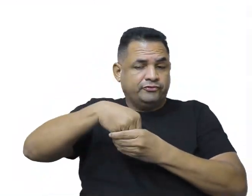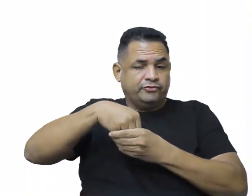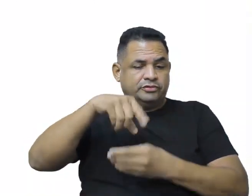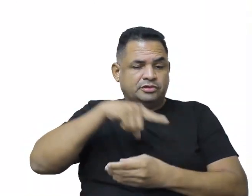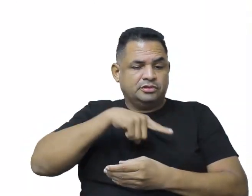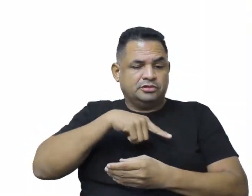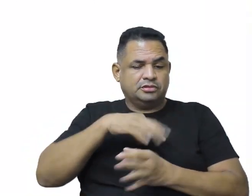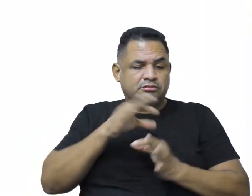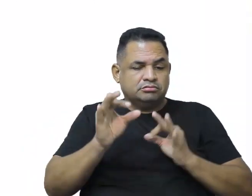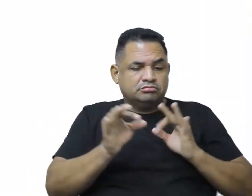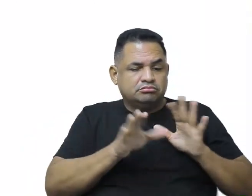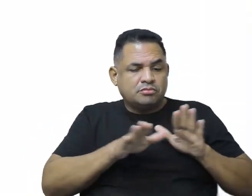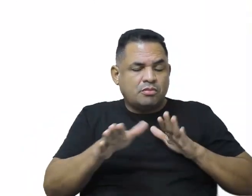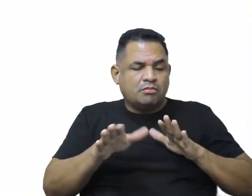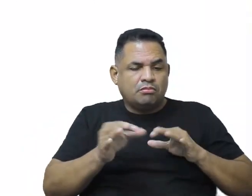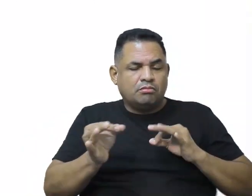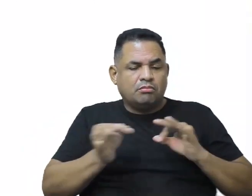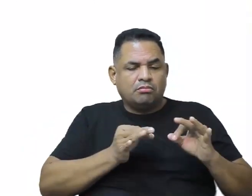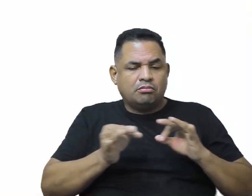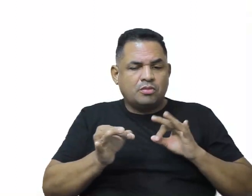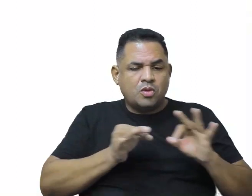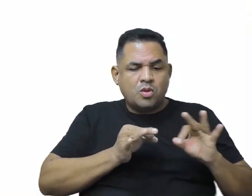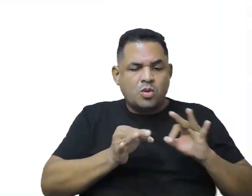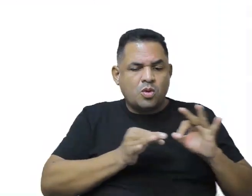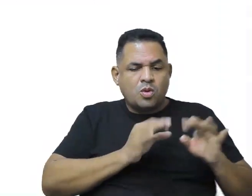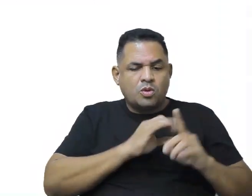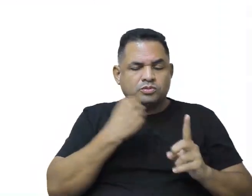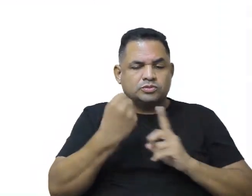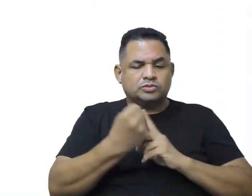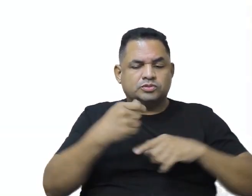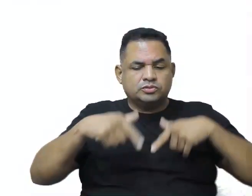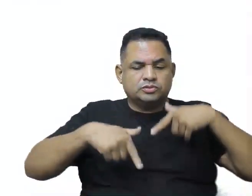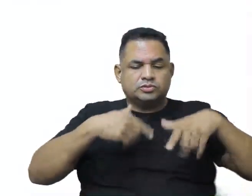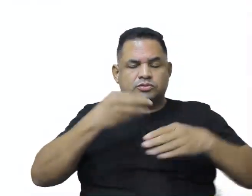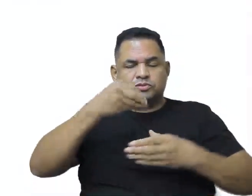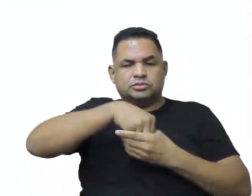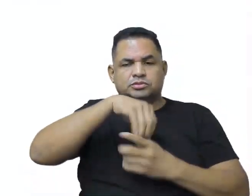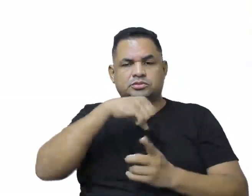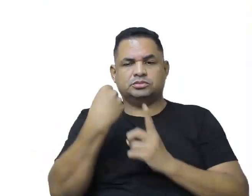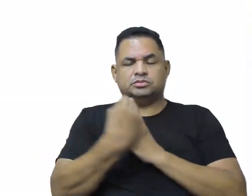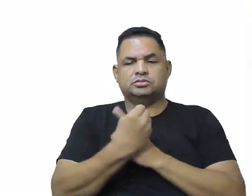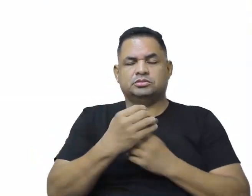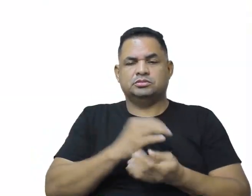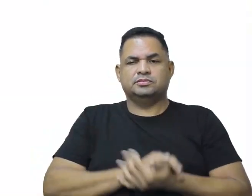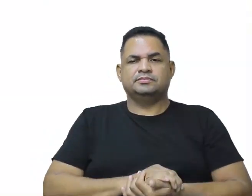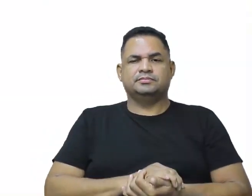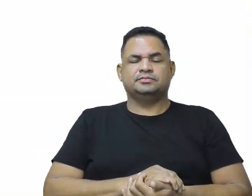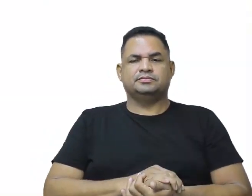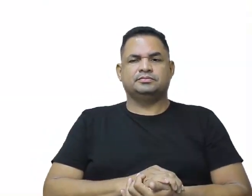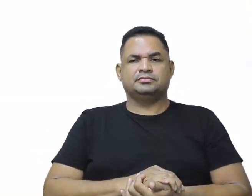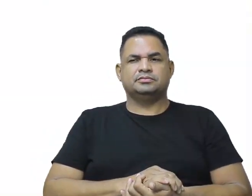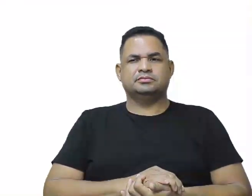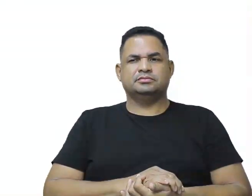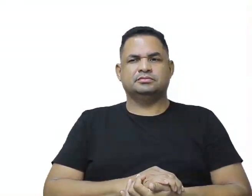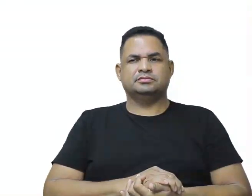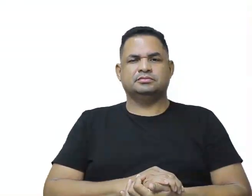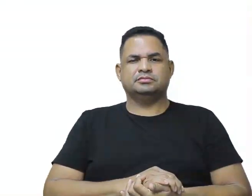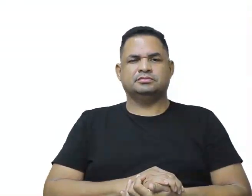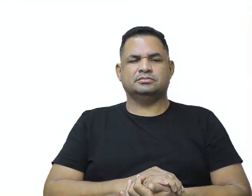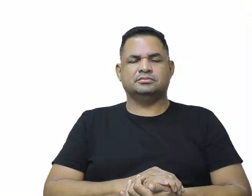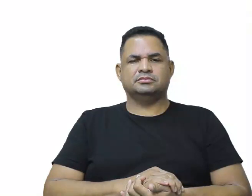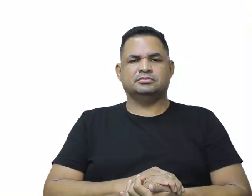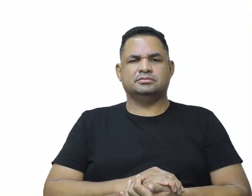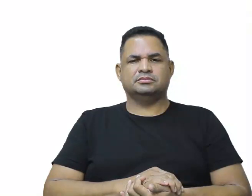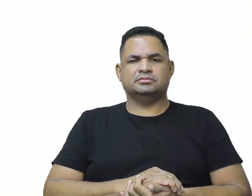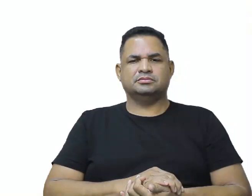existe uma articulação social ali trabalhada dentro da sociedade é isso que ele tá querendo dizer aqui que